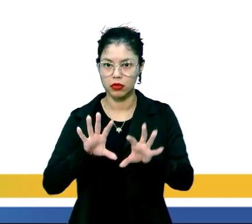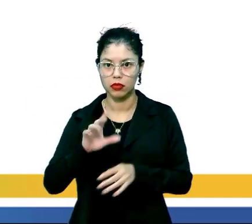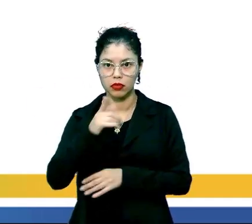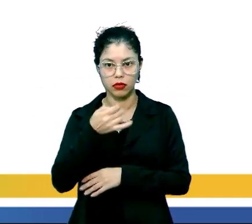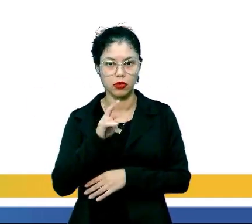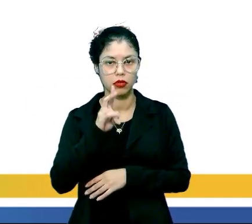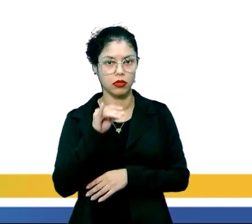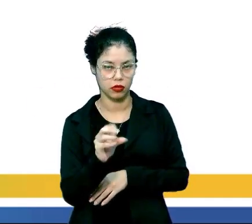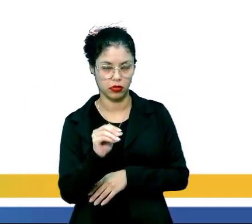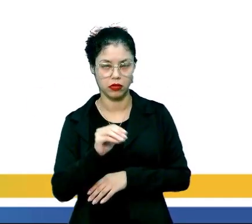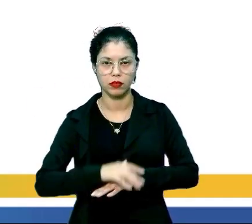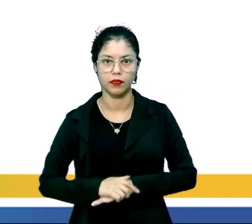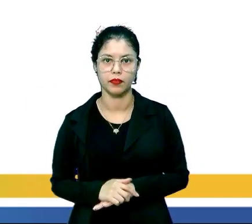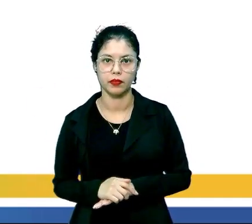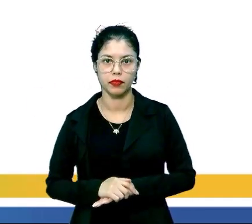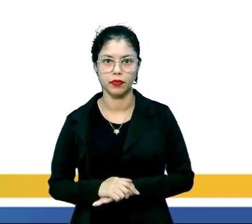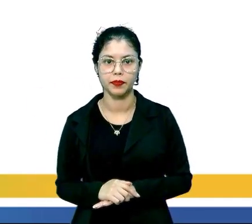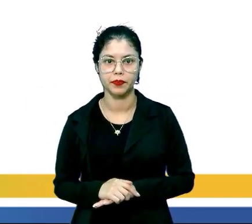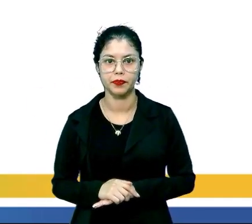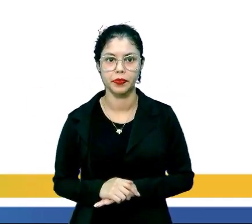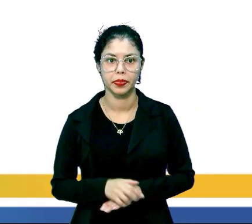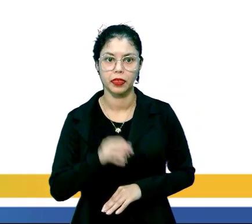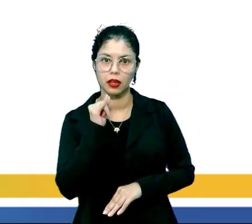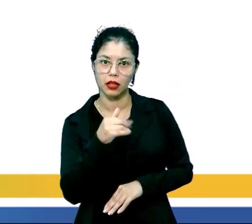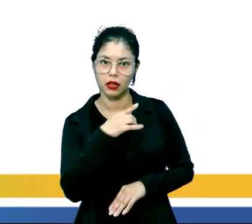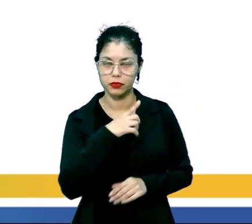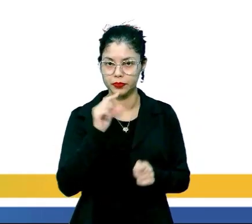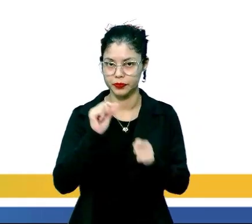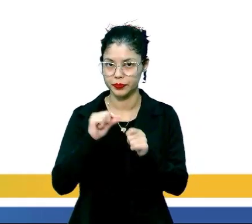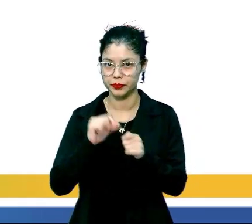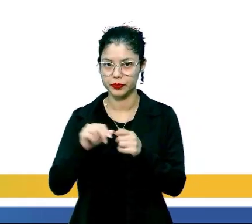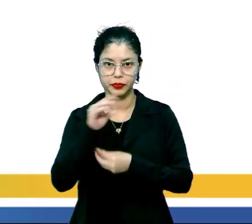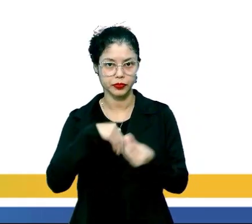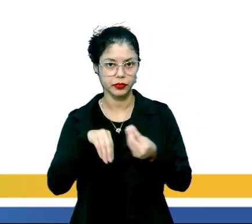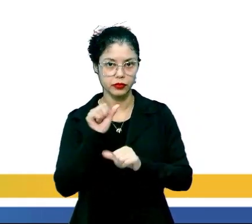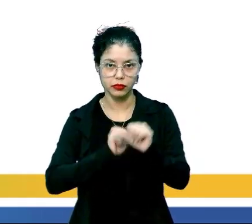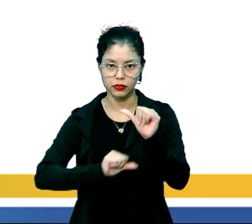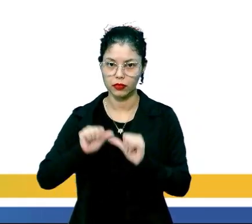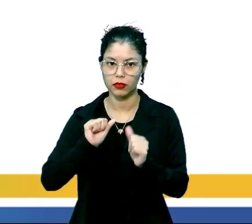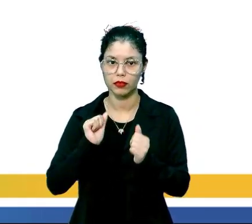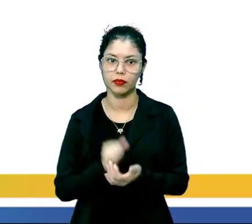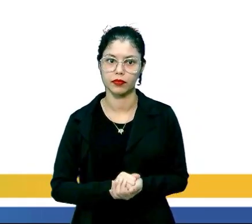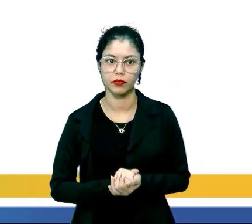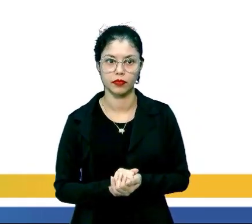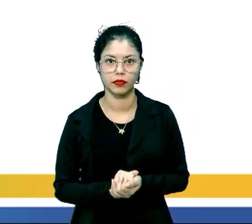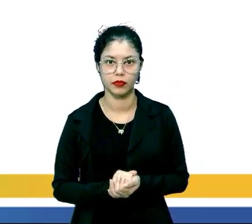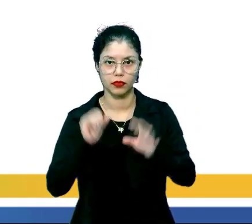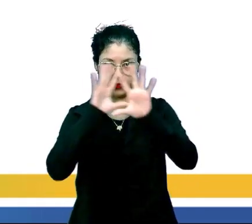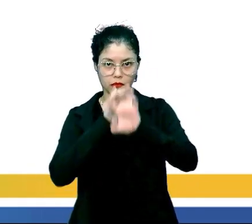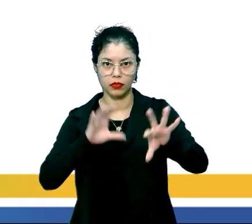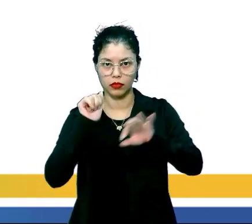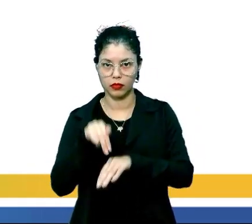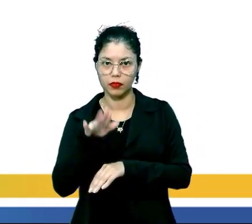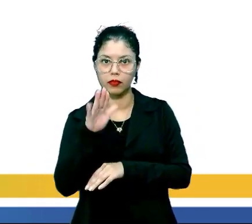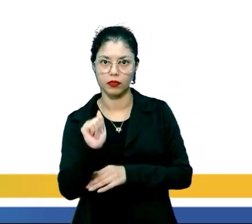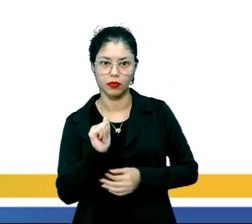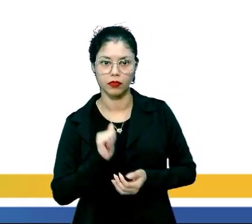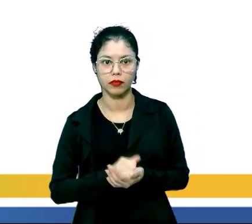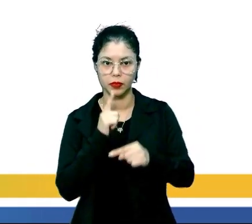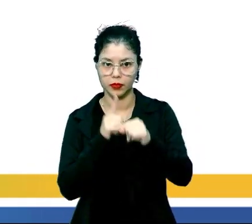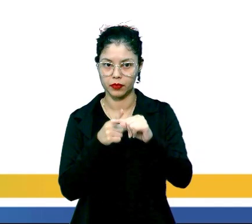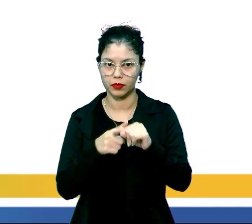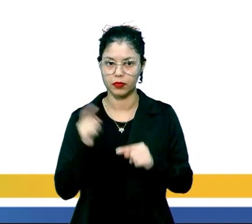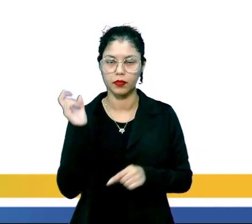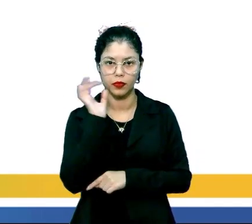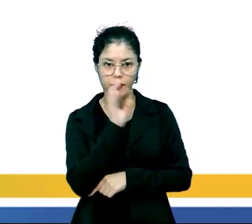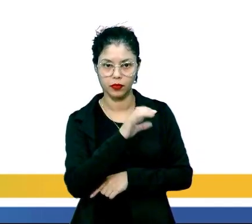essa reação ela é exotérmica. Se nós fizermos a reação inversa, eu vou ter gás amônia